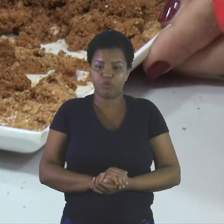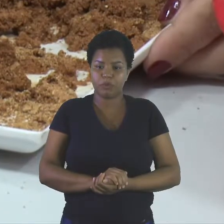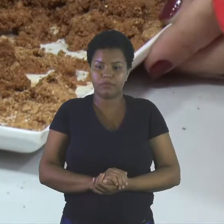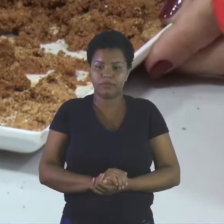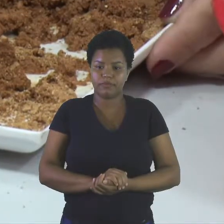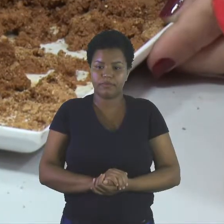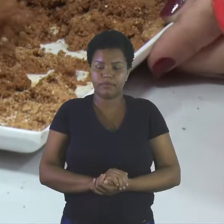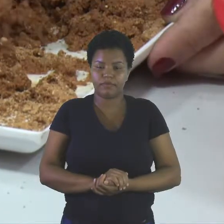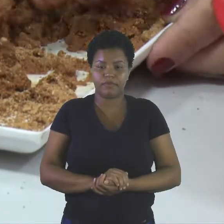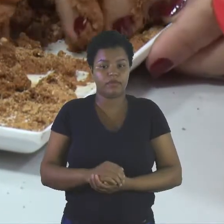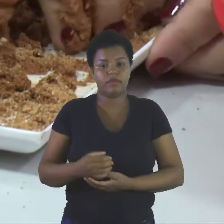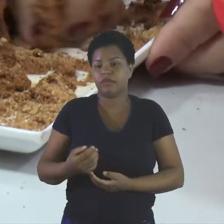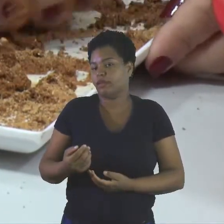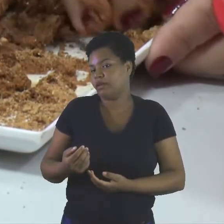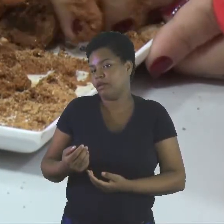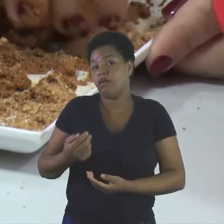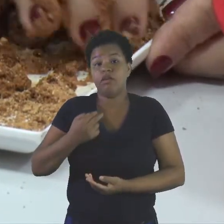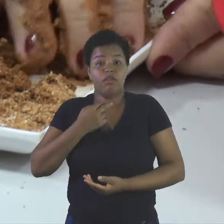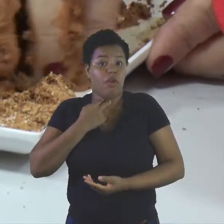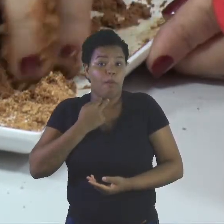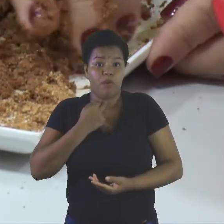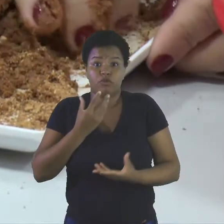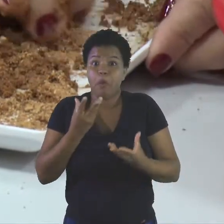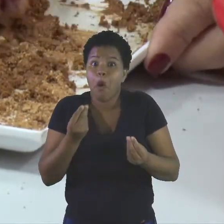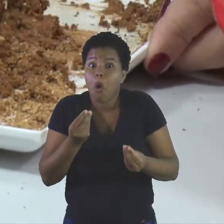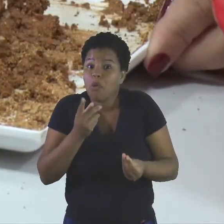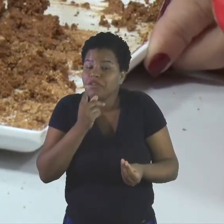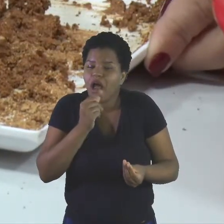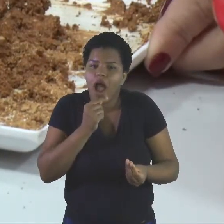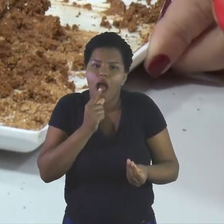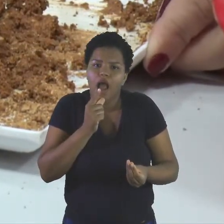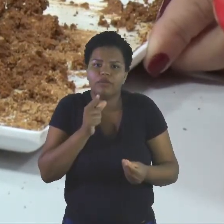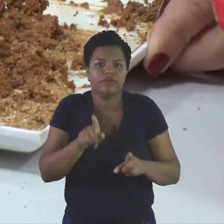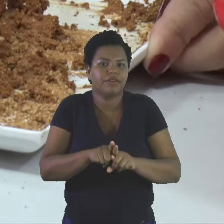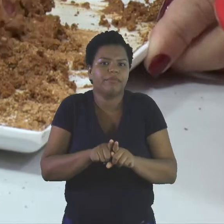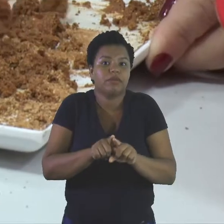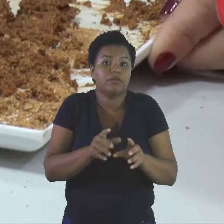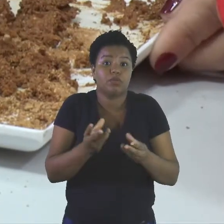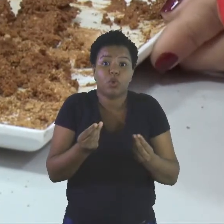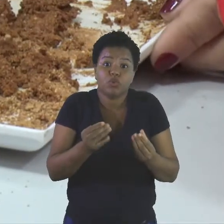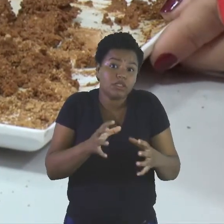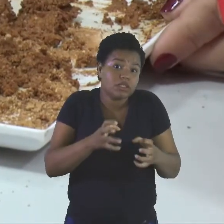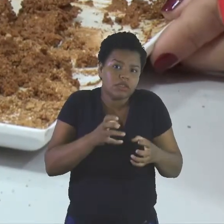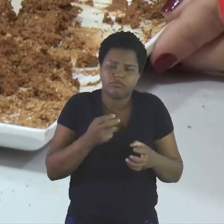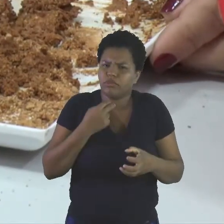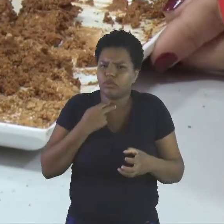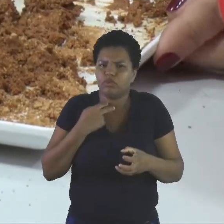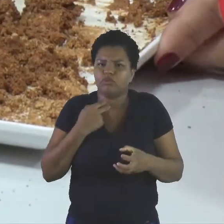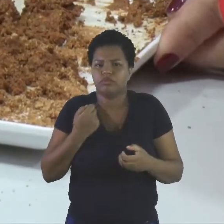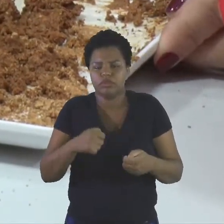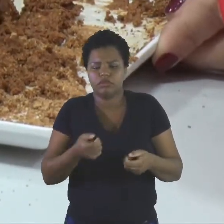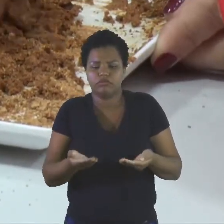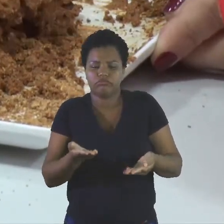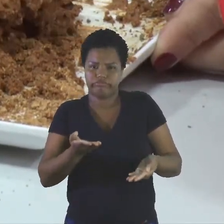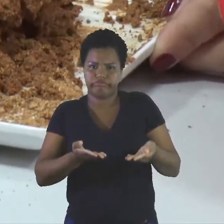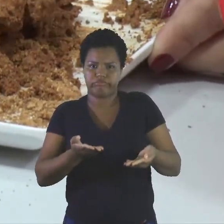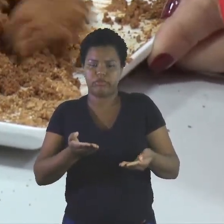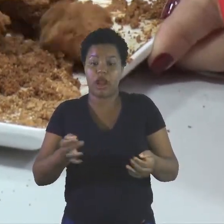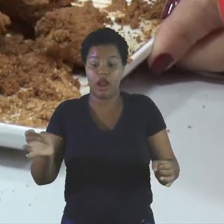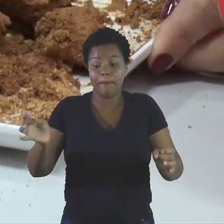e não pode ser muito molhado e nem muito seco depois que já tiver pronto